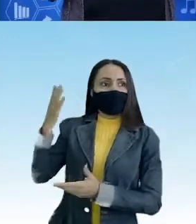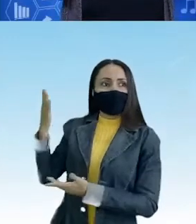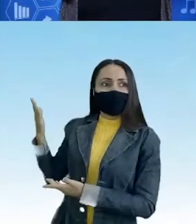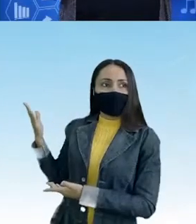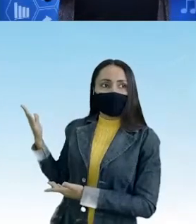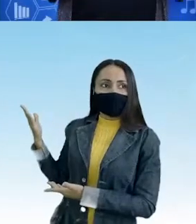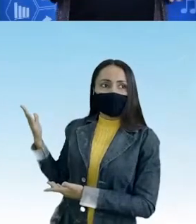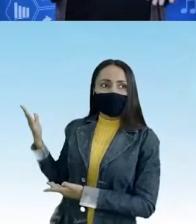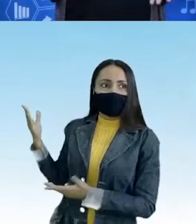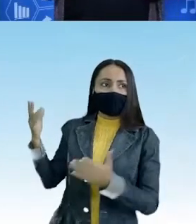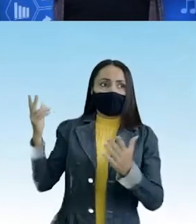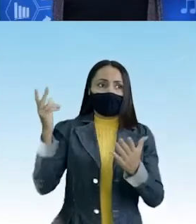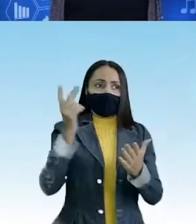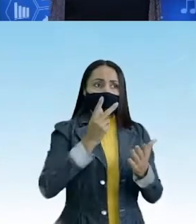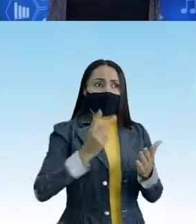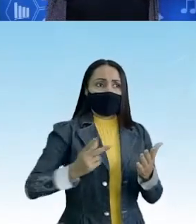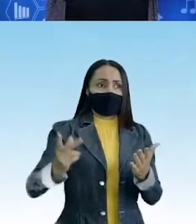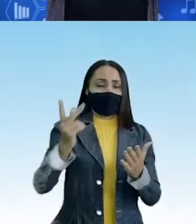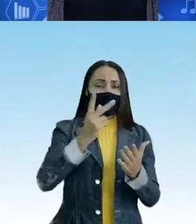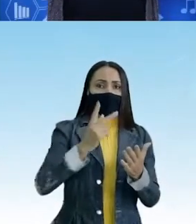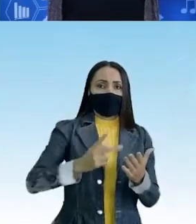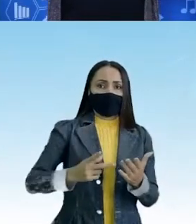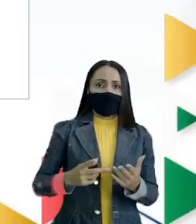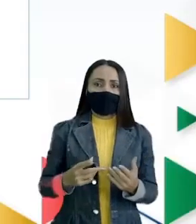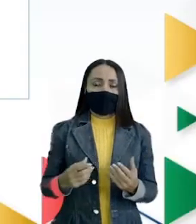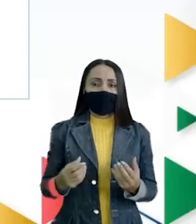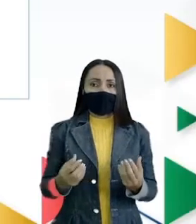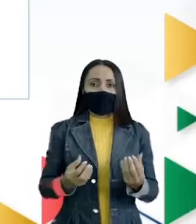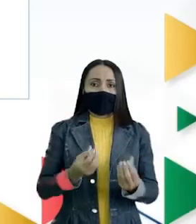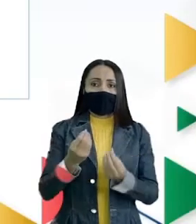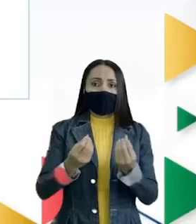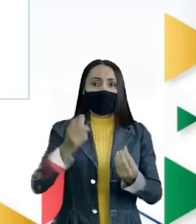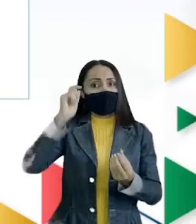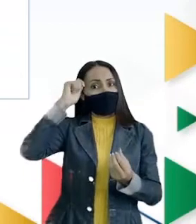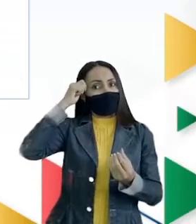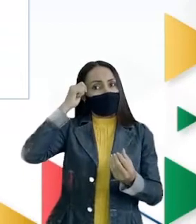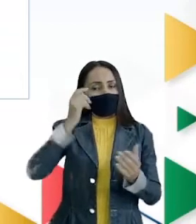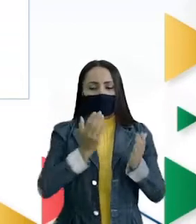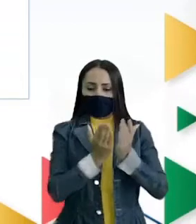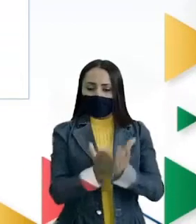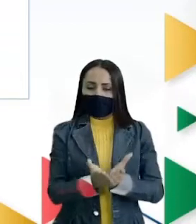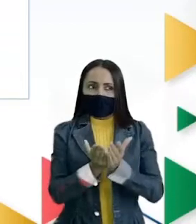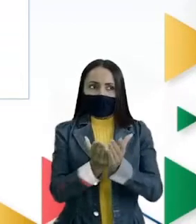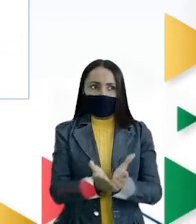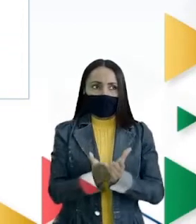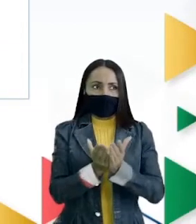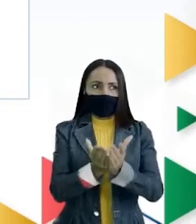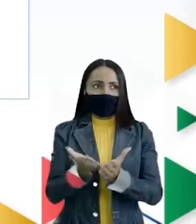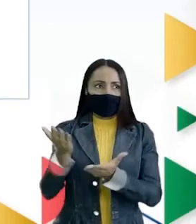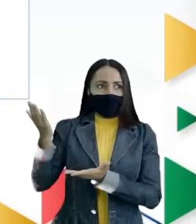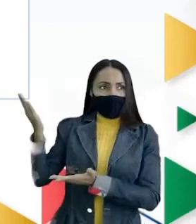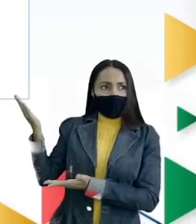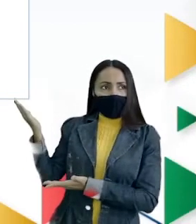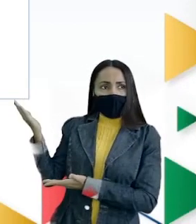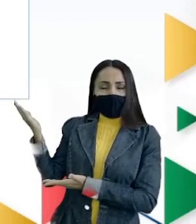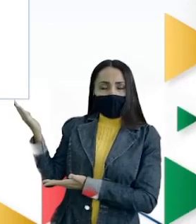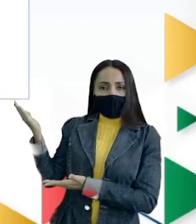desenho, uma figura, né, como eram trazidos os negros africanos nos grandes naus, grandes